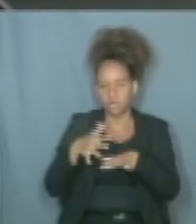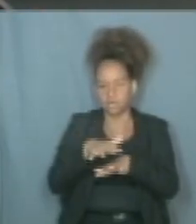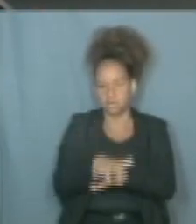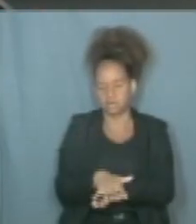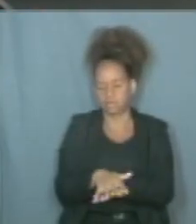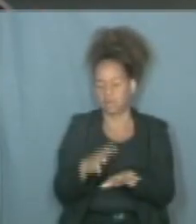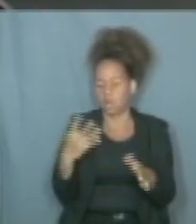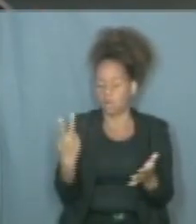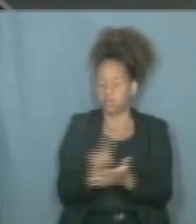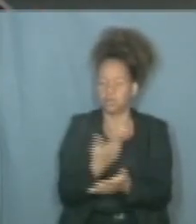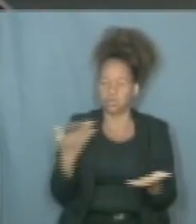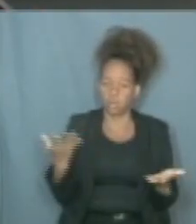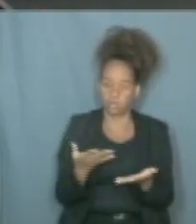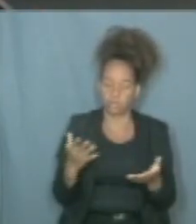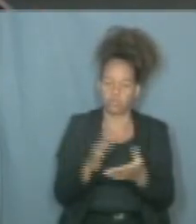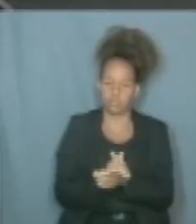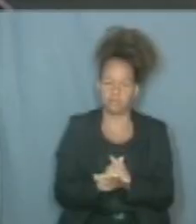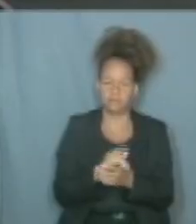hoje é que a gente tem